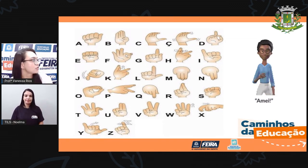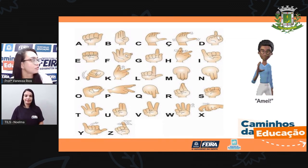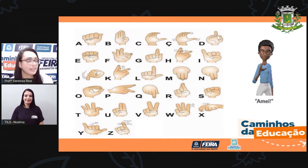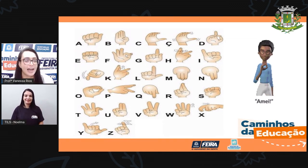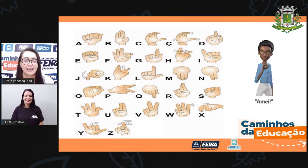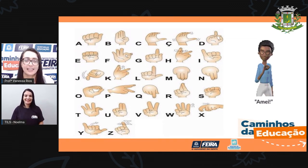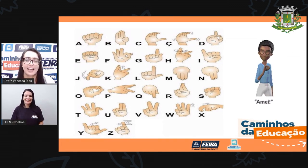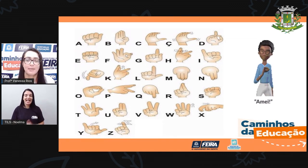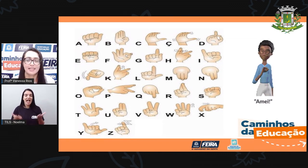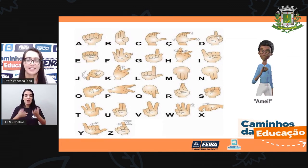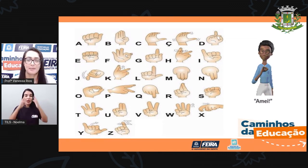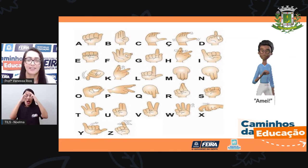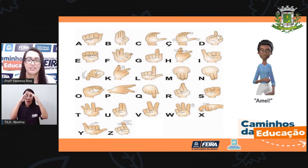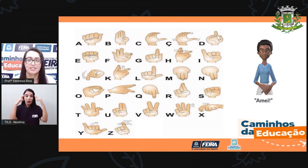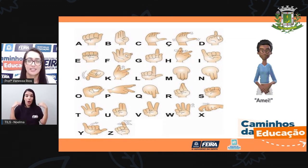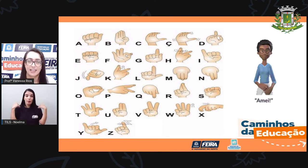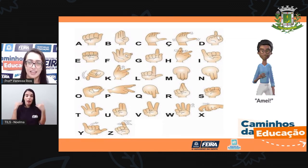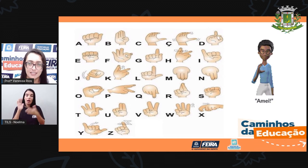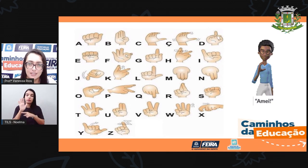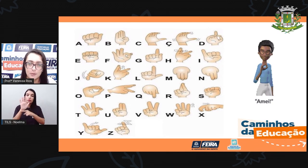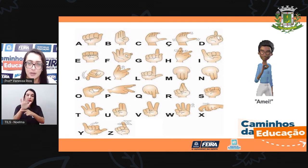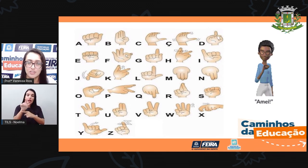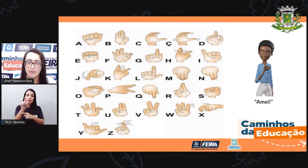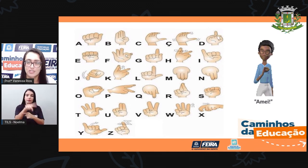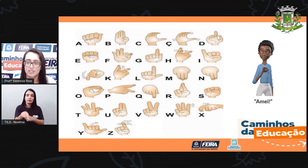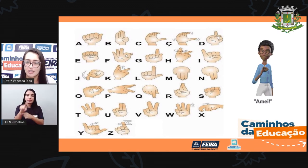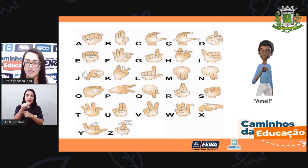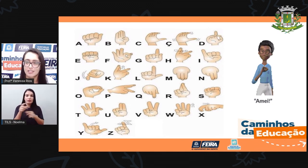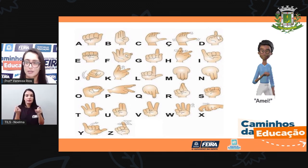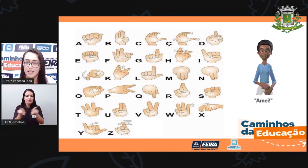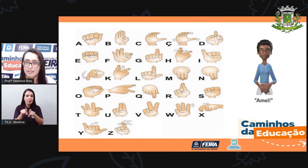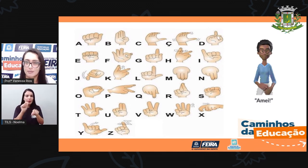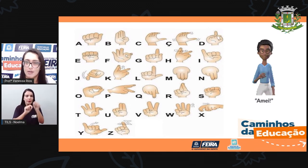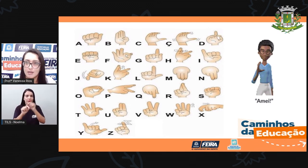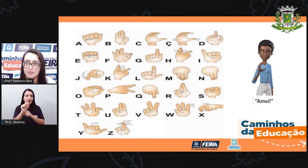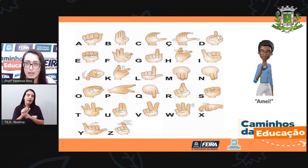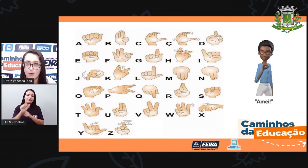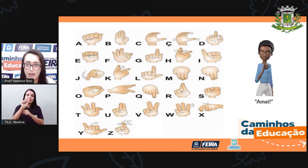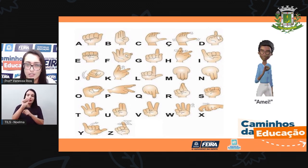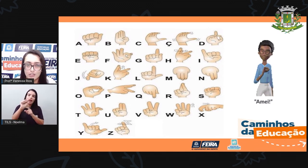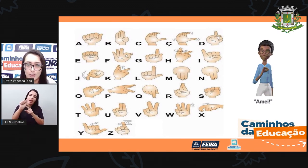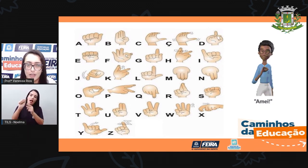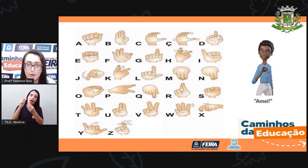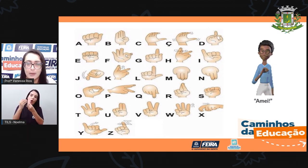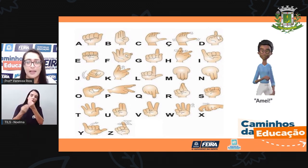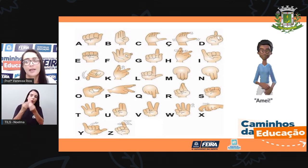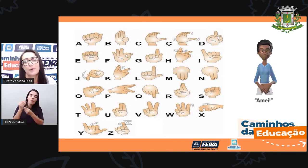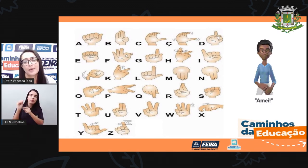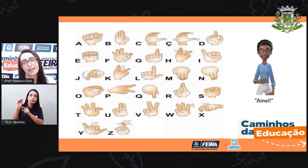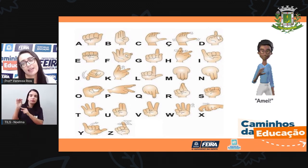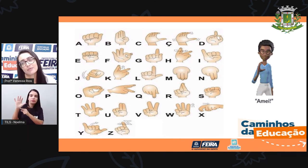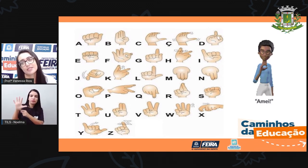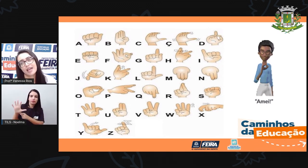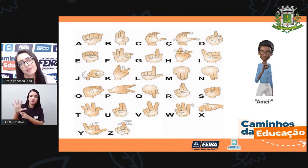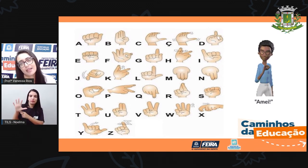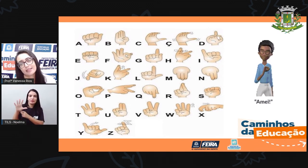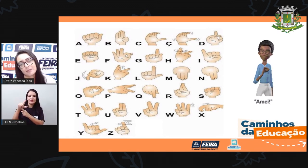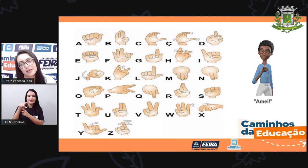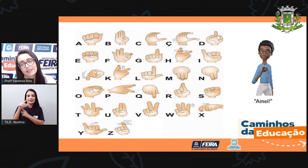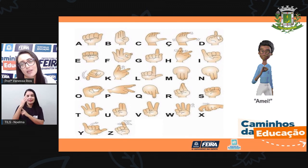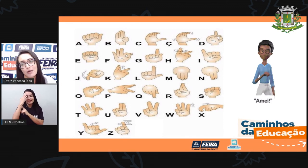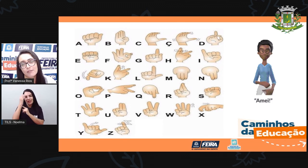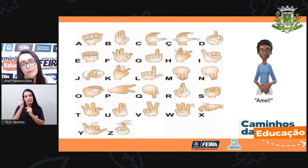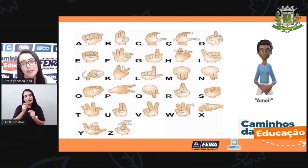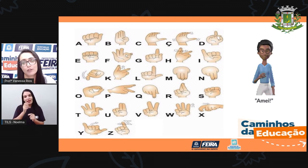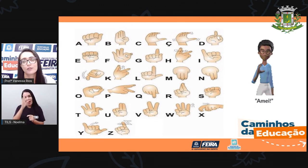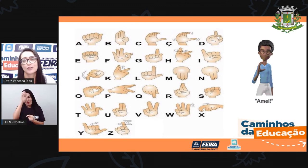me ajudar aqui a passar para vocês. Então, prestem bastante atenção nas mãos agora aí de Noema, para quem não sabe ainda